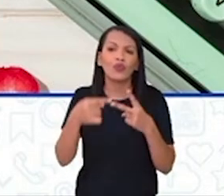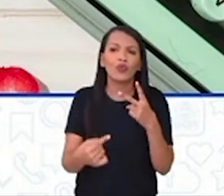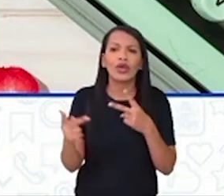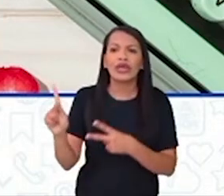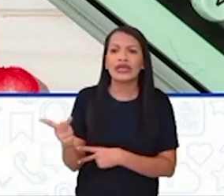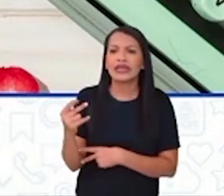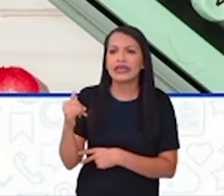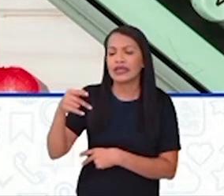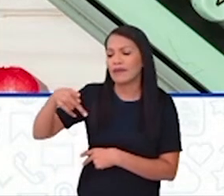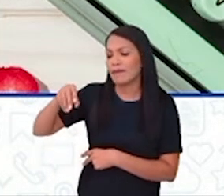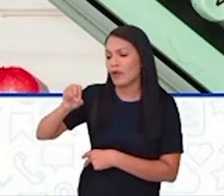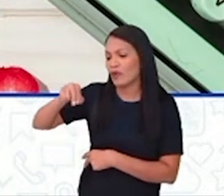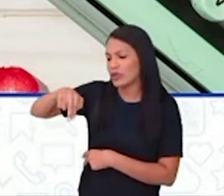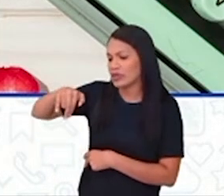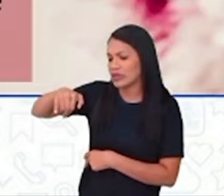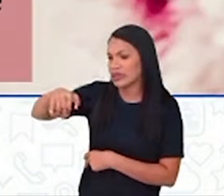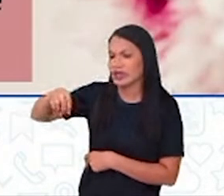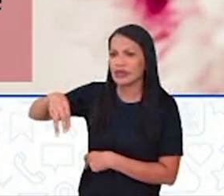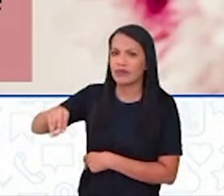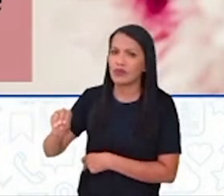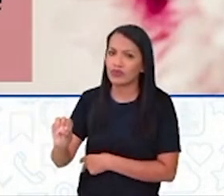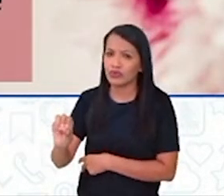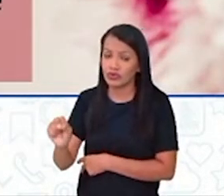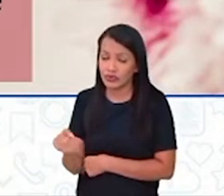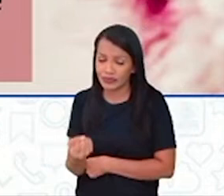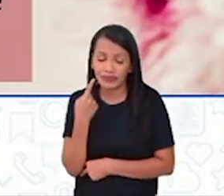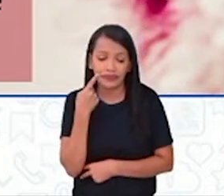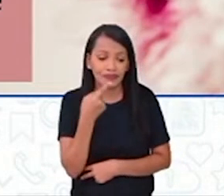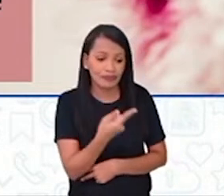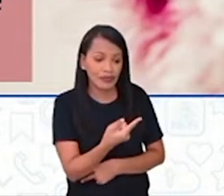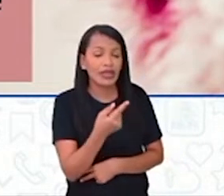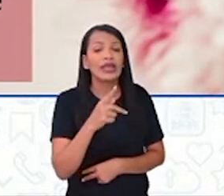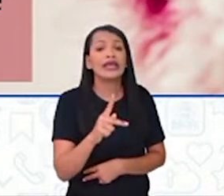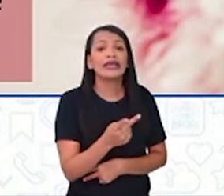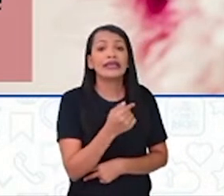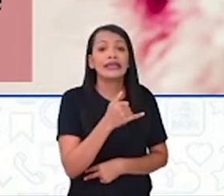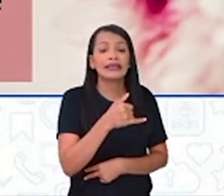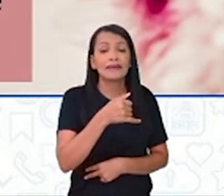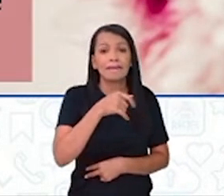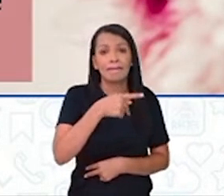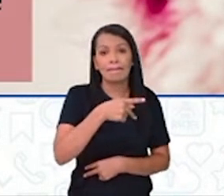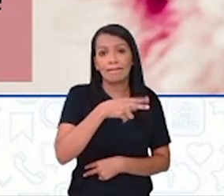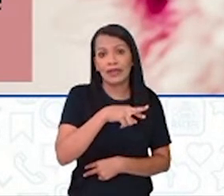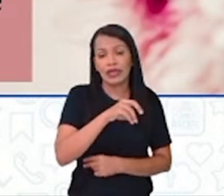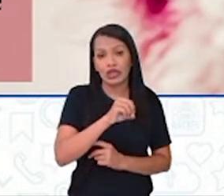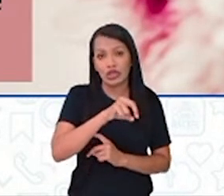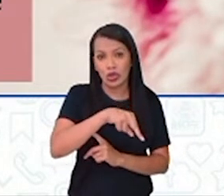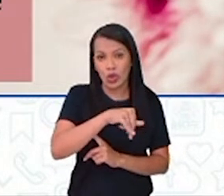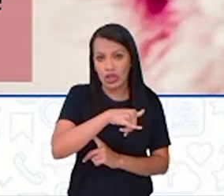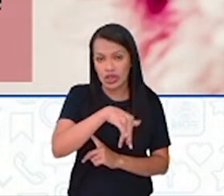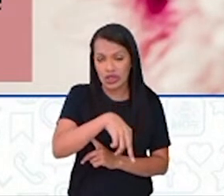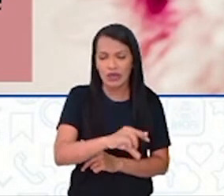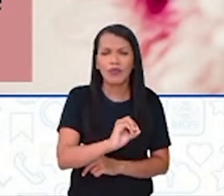Meninas, menino e mulher são elementos do grupo. Então, em resumo, um campo semântico é um conjunto de palavras que